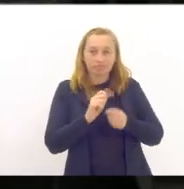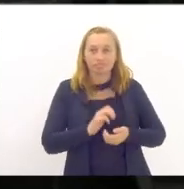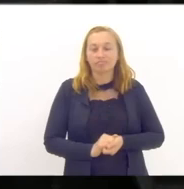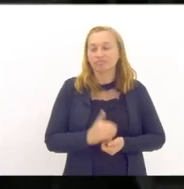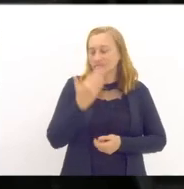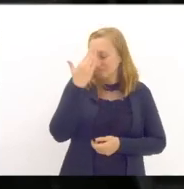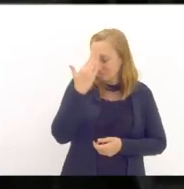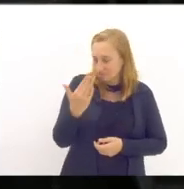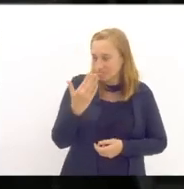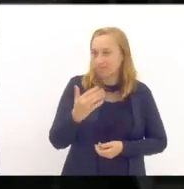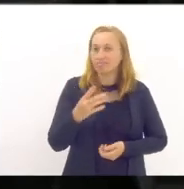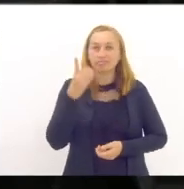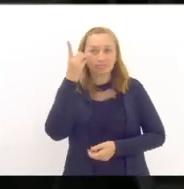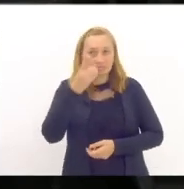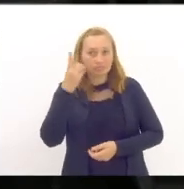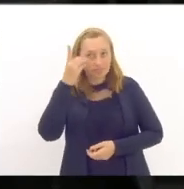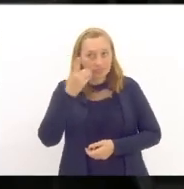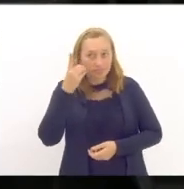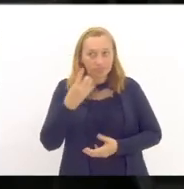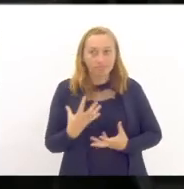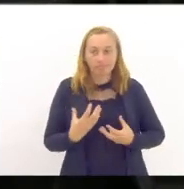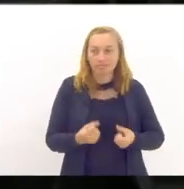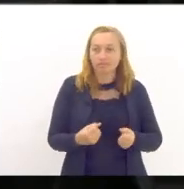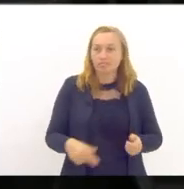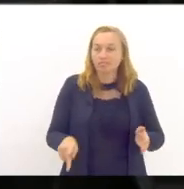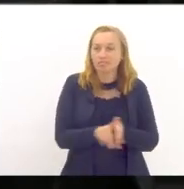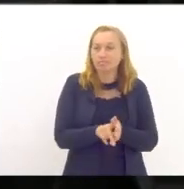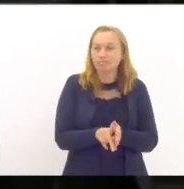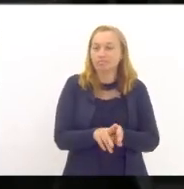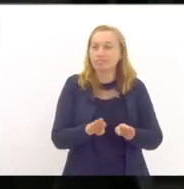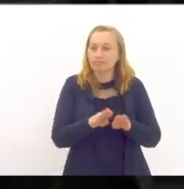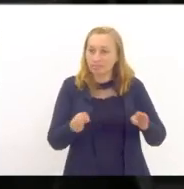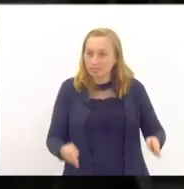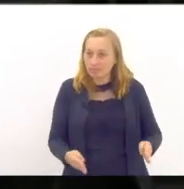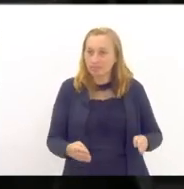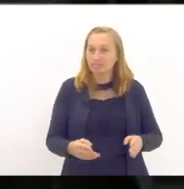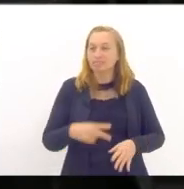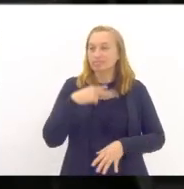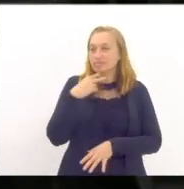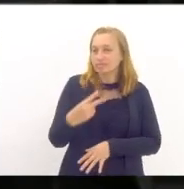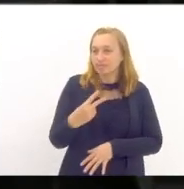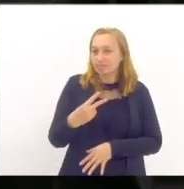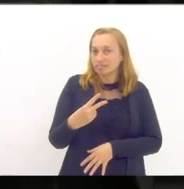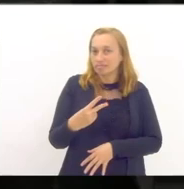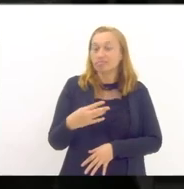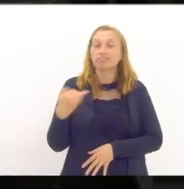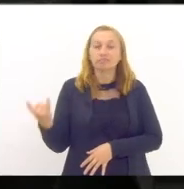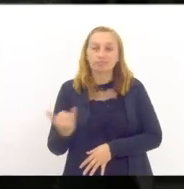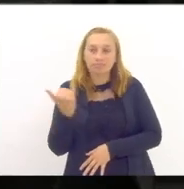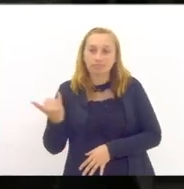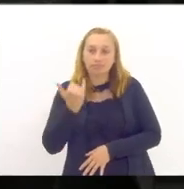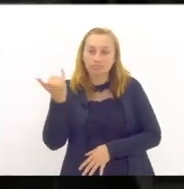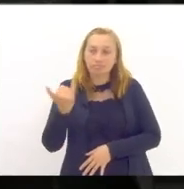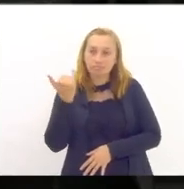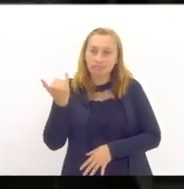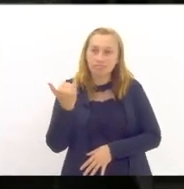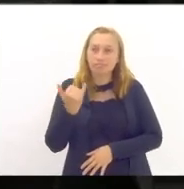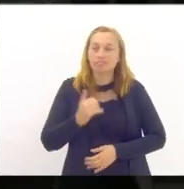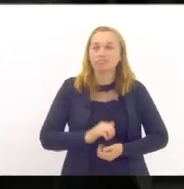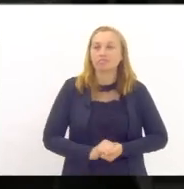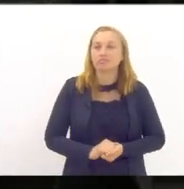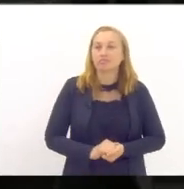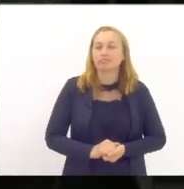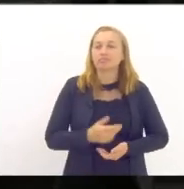Muito obrigado, deputada, por aceitar fazer parte da mesa. Acho que a sua voz é uma voz extremamente importante e